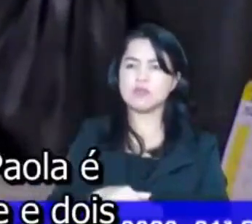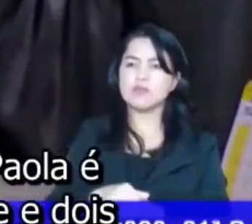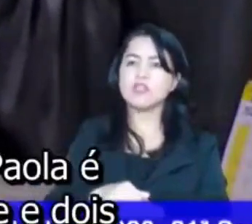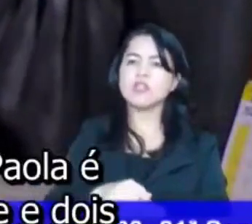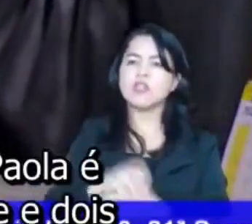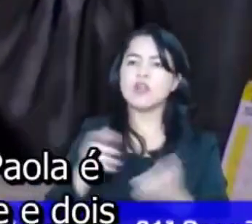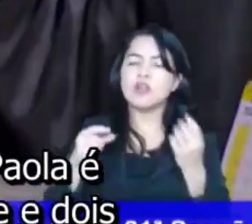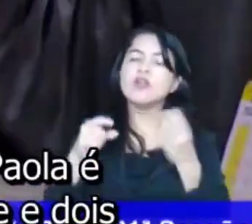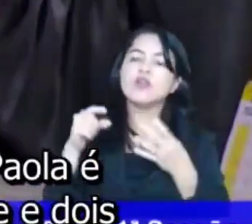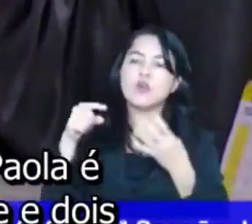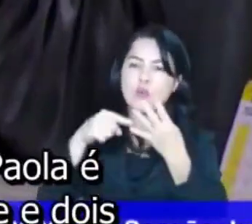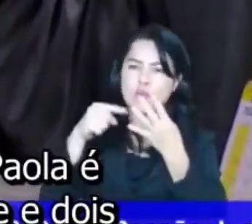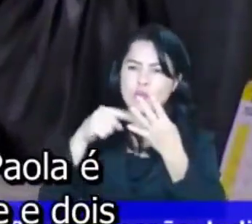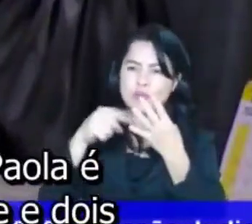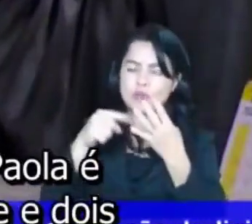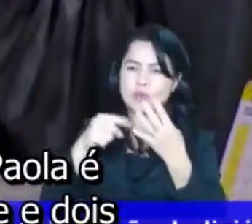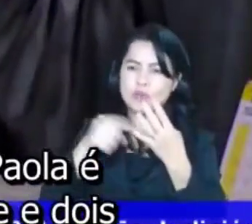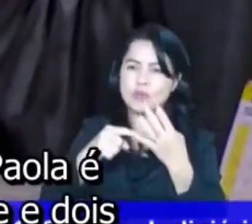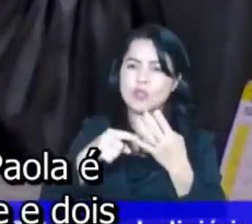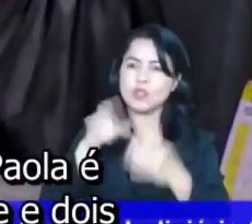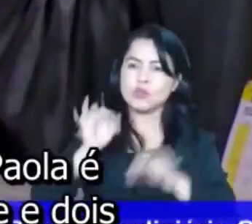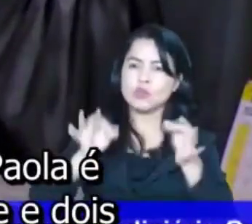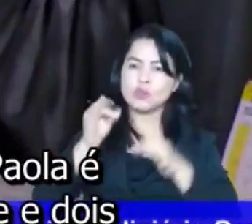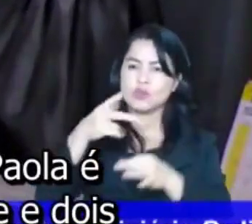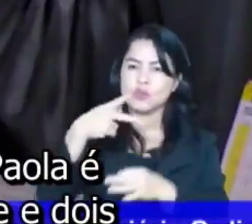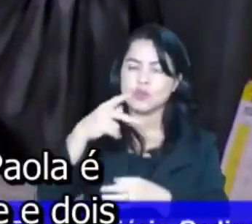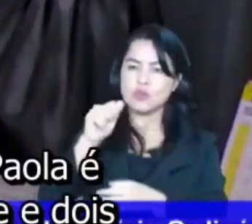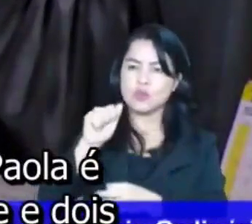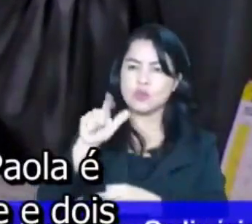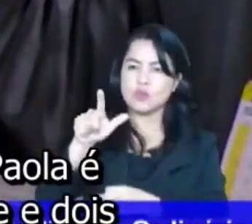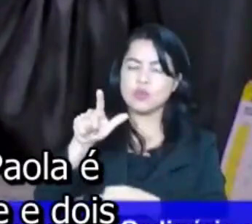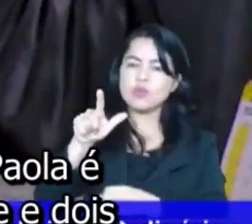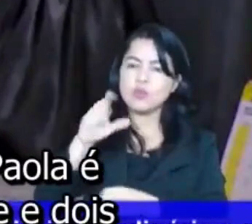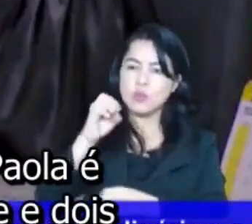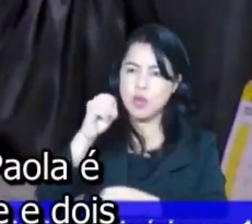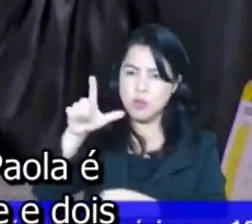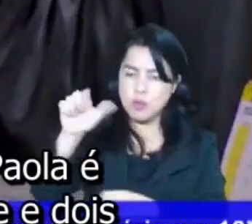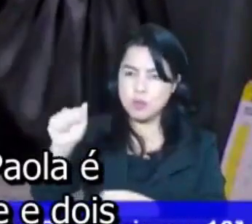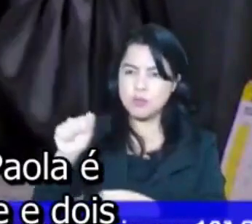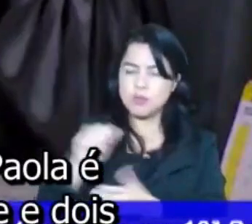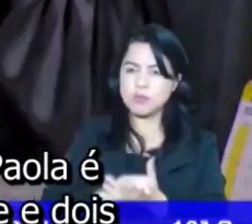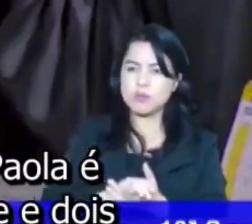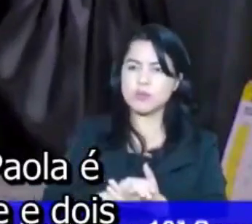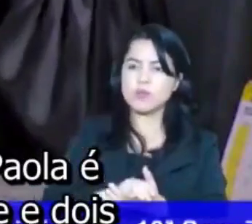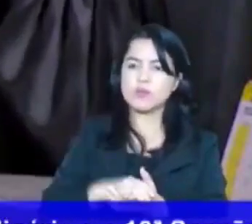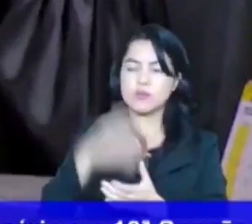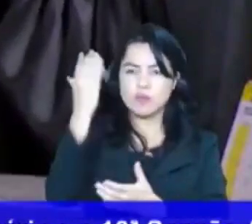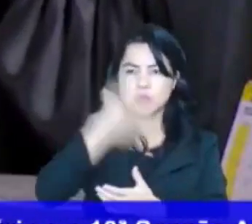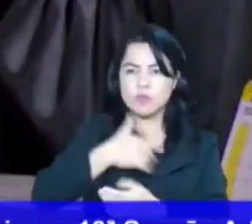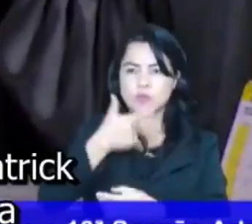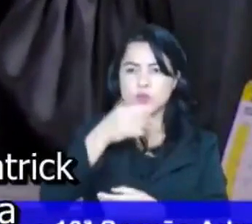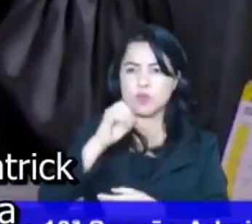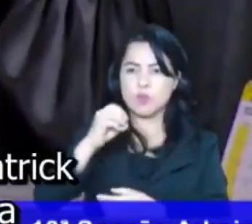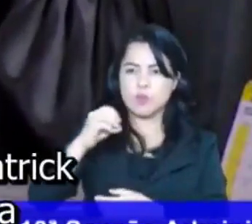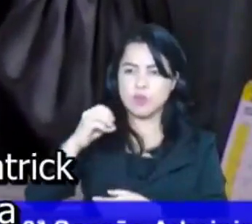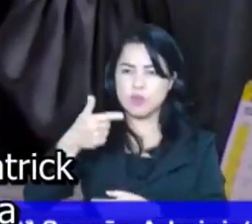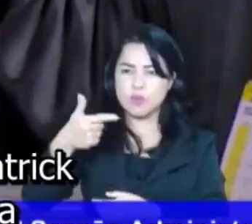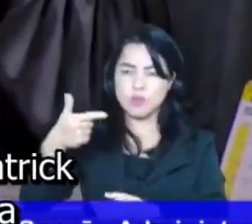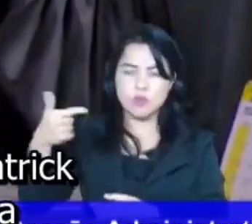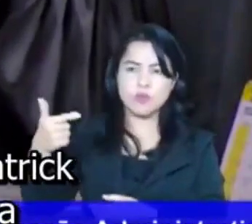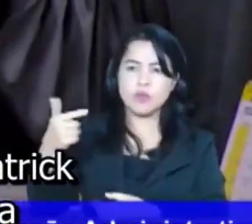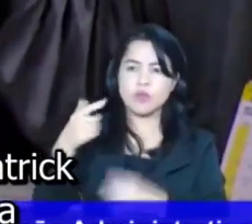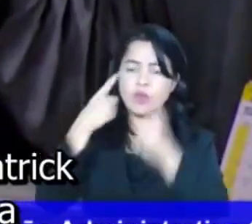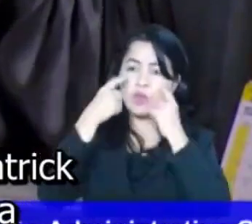item 4 da pauta, agora ainda da juíza Paola, é a prestação 0601213 de 2022, origem Macapá,